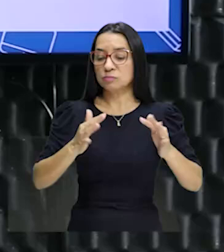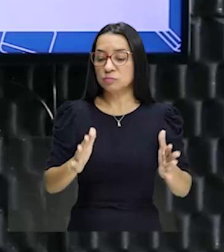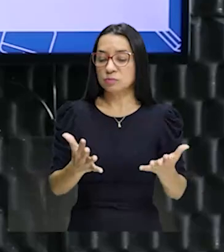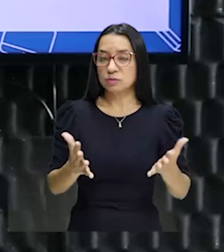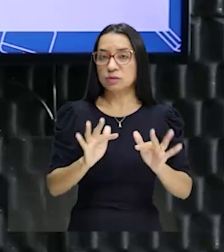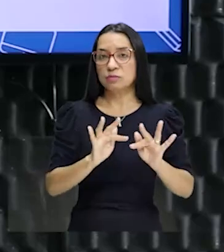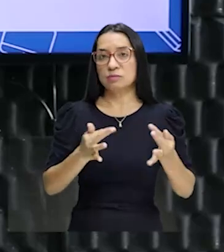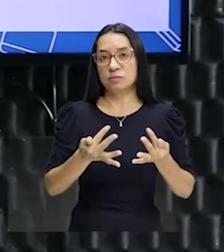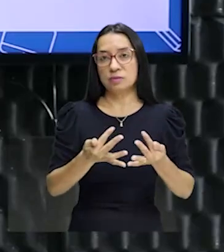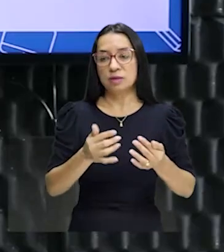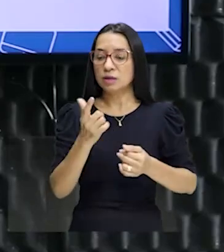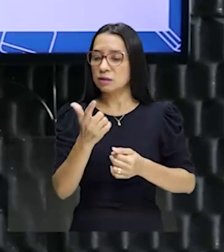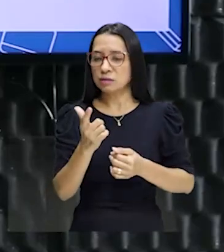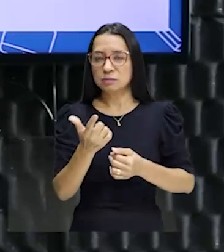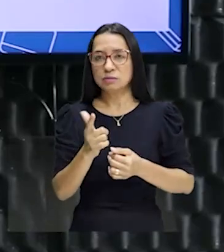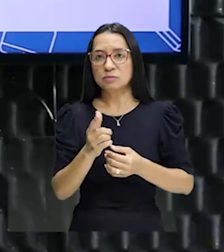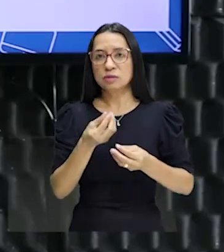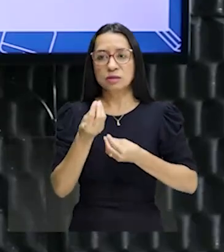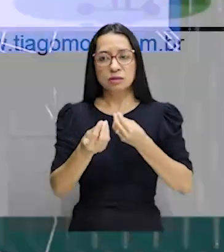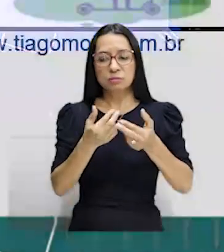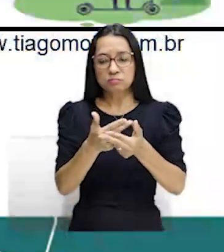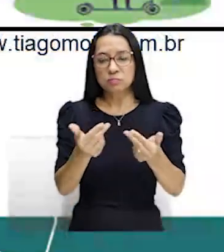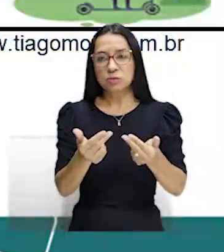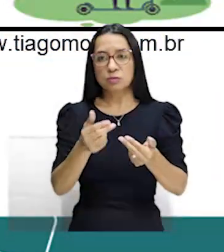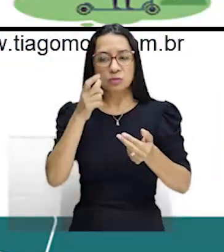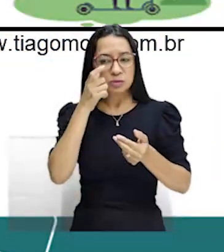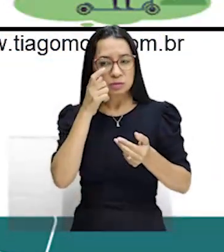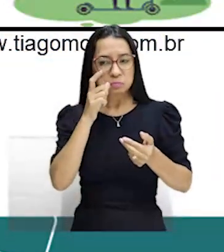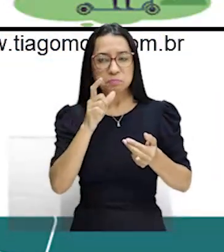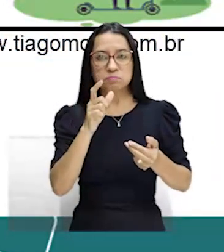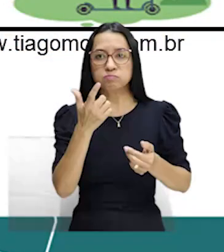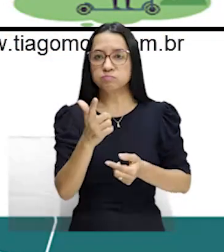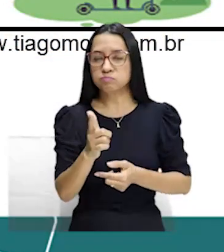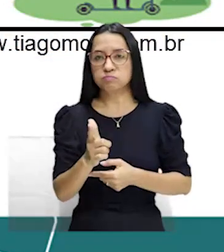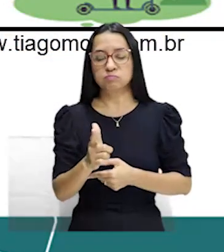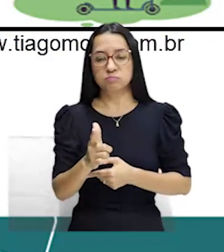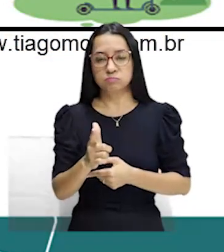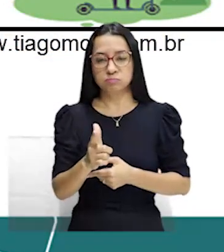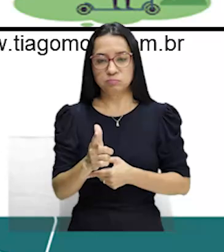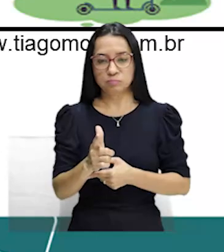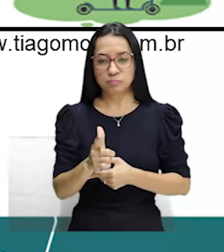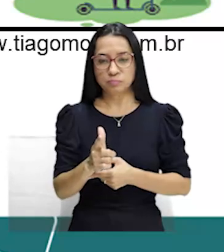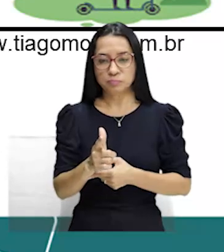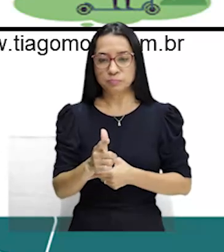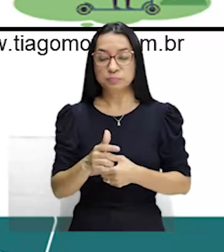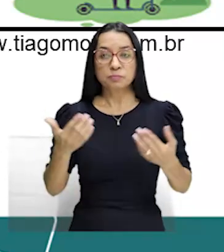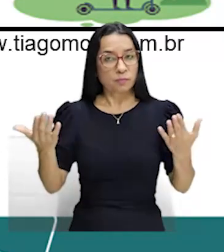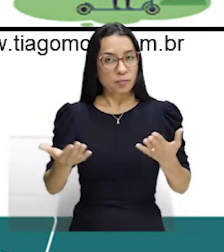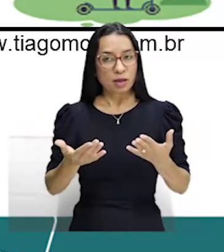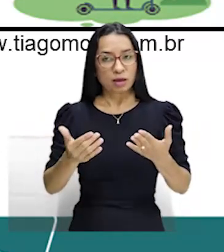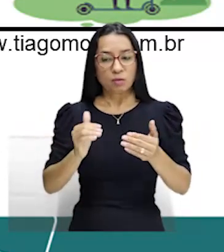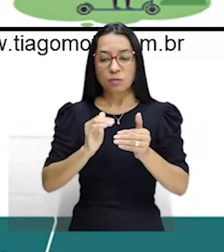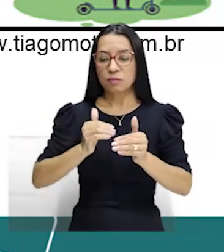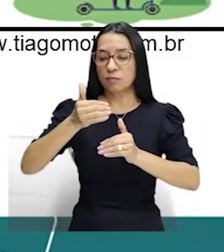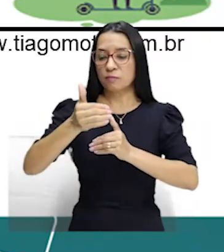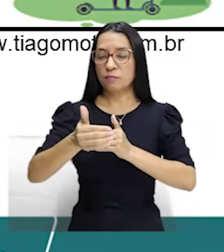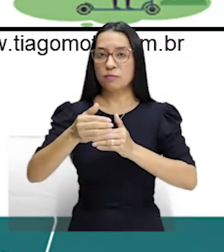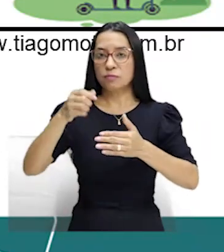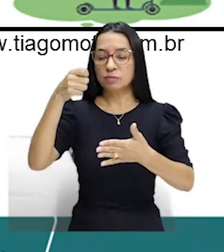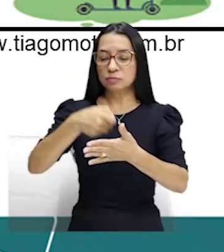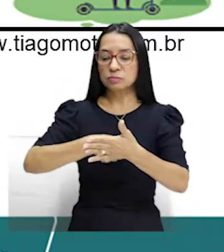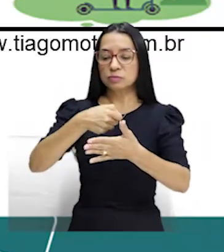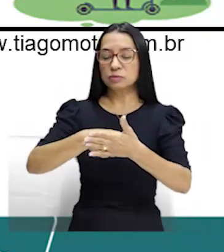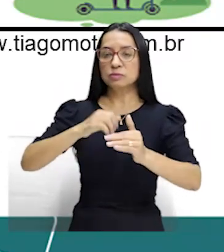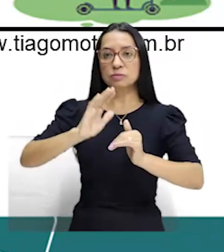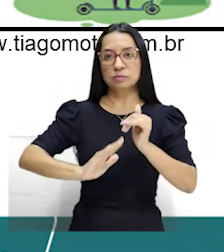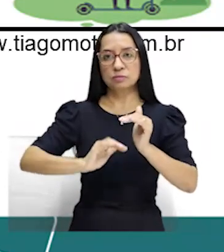seja desinteressado para mim. E nós temos aqui fora das obrigações profissionais,